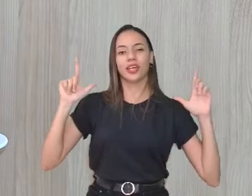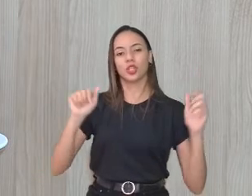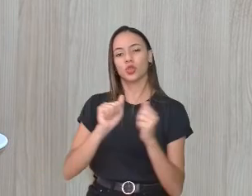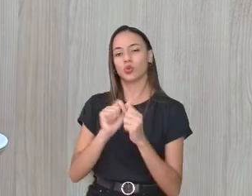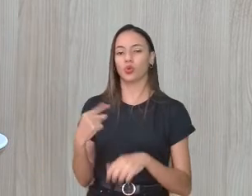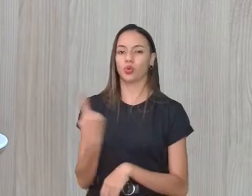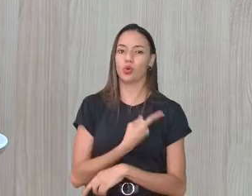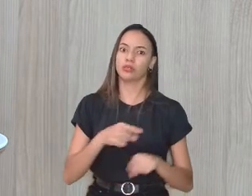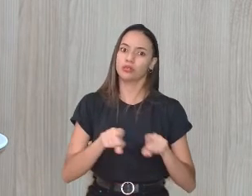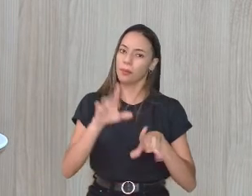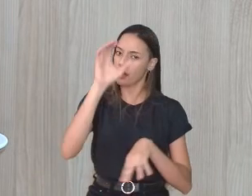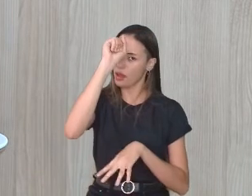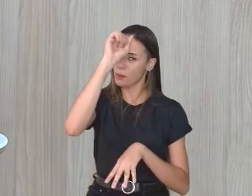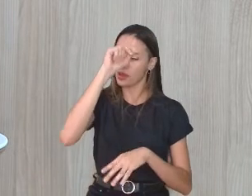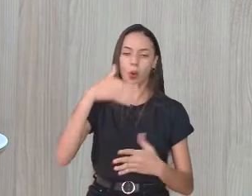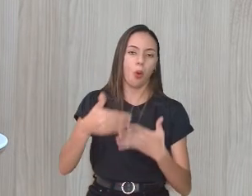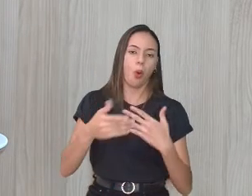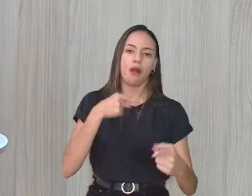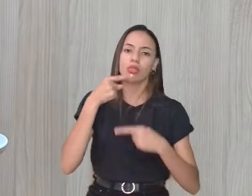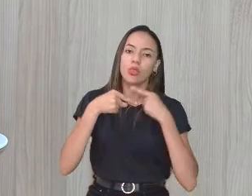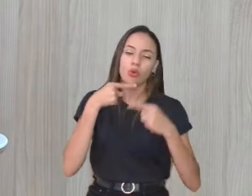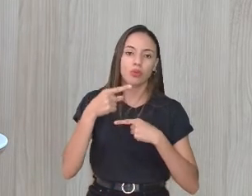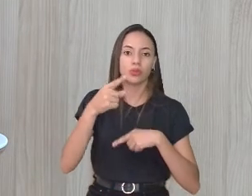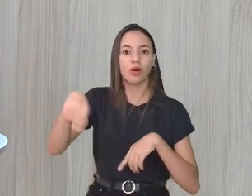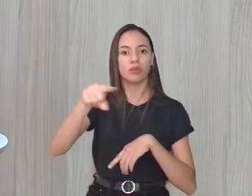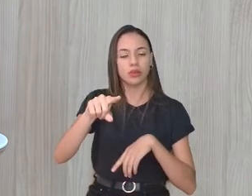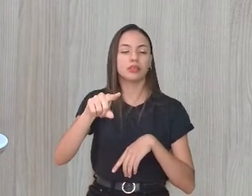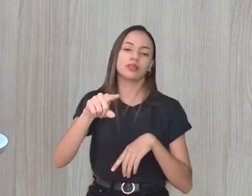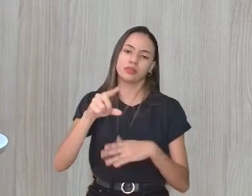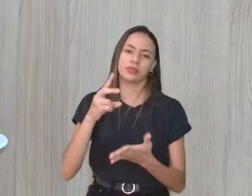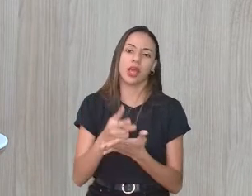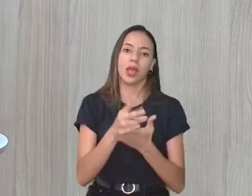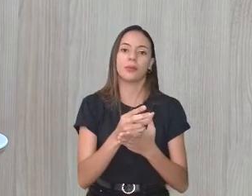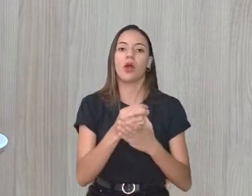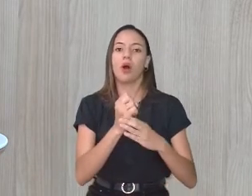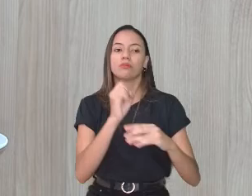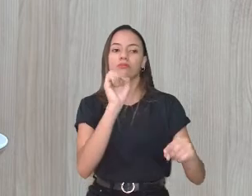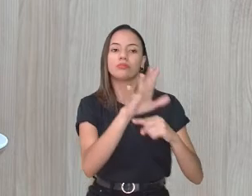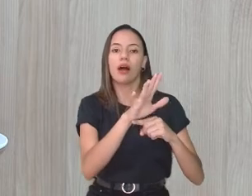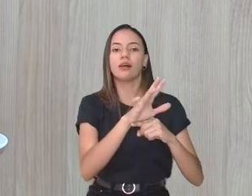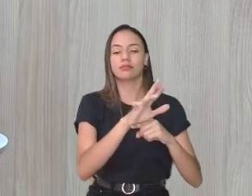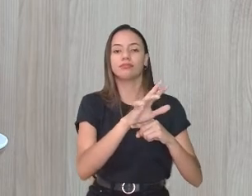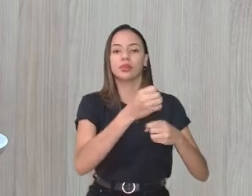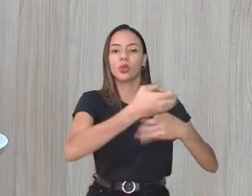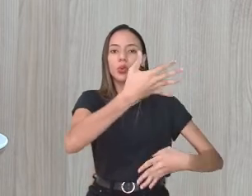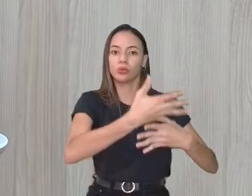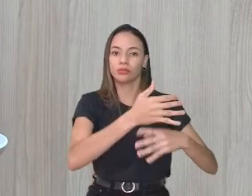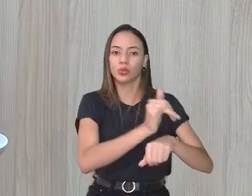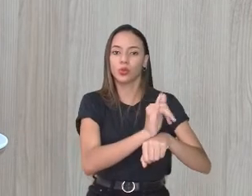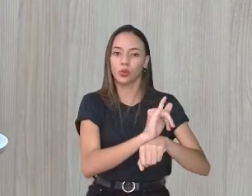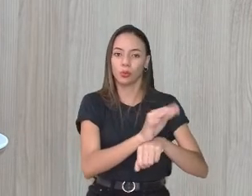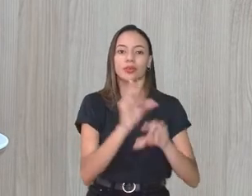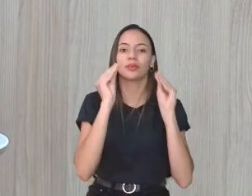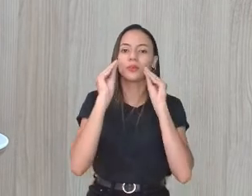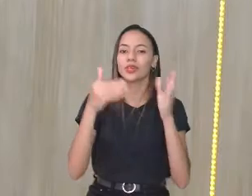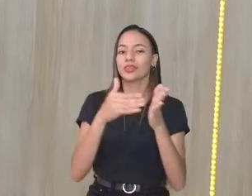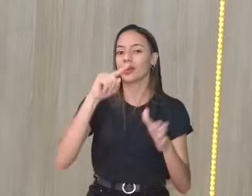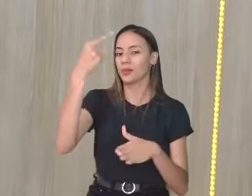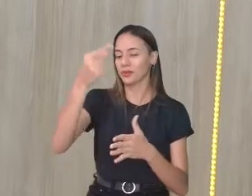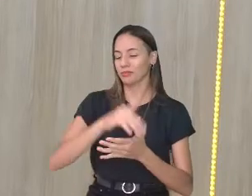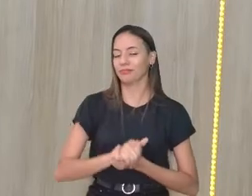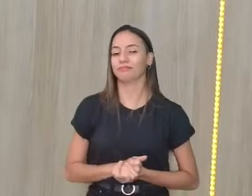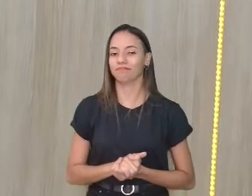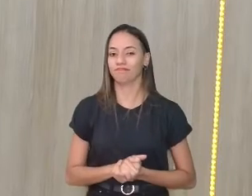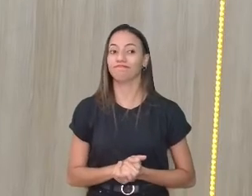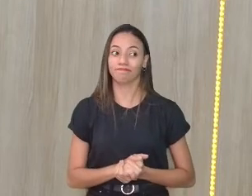gente e aprendido também. Qualquer dúvida, é sempre bom lembrar que vocês podem deixar lá no YouTube, tá certo? Um cheiro e até a próxima. É